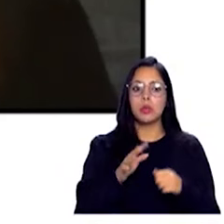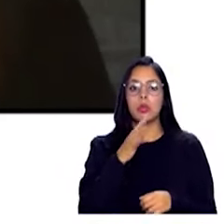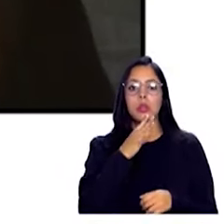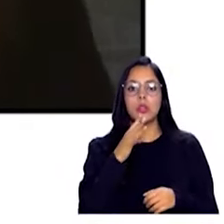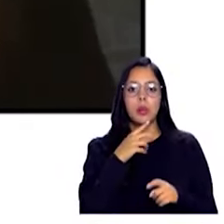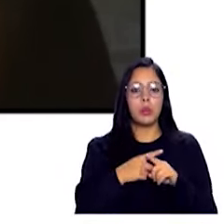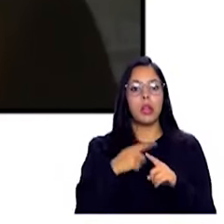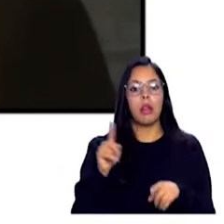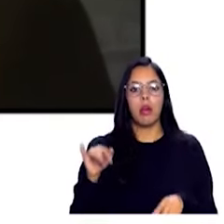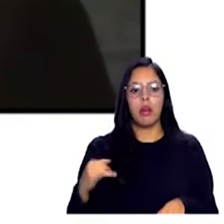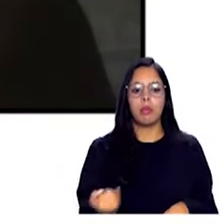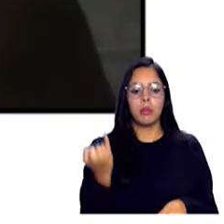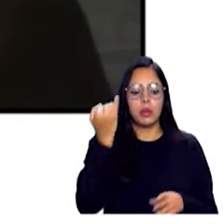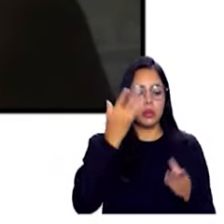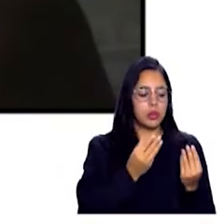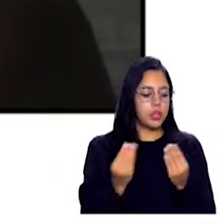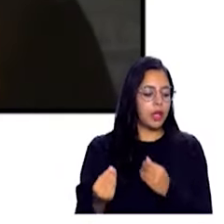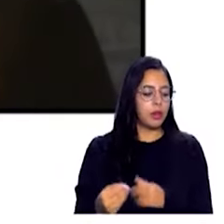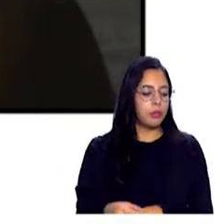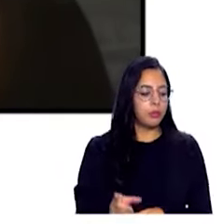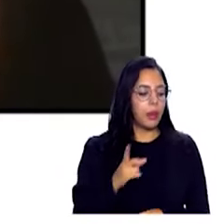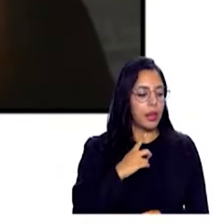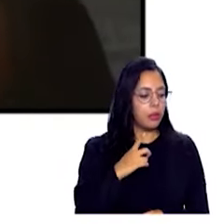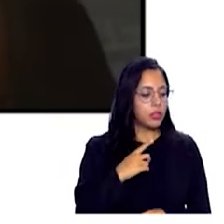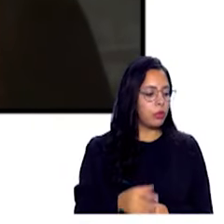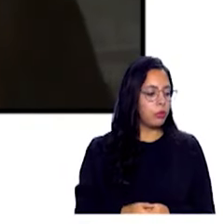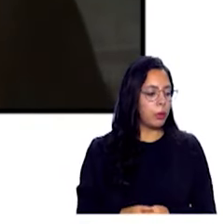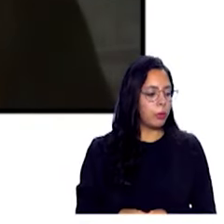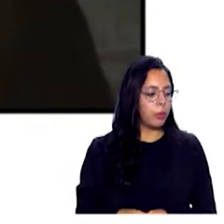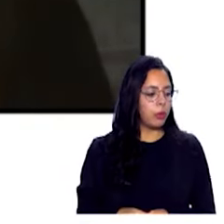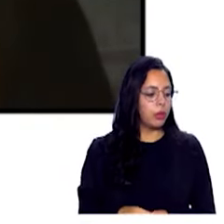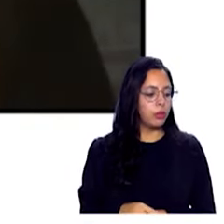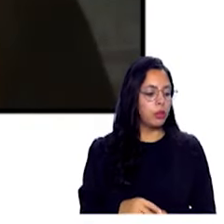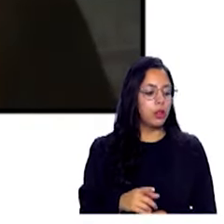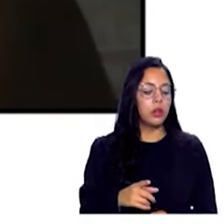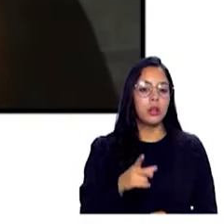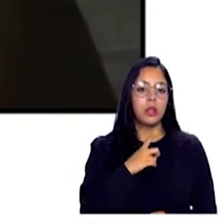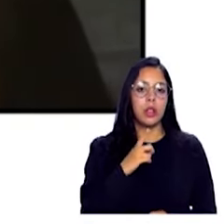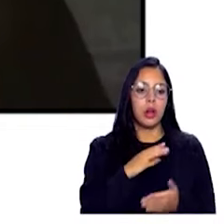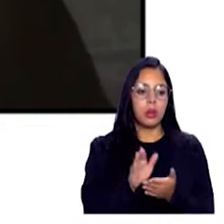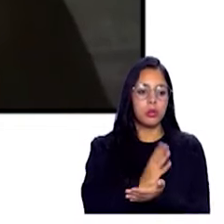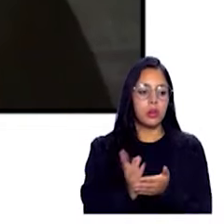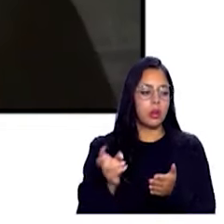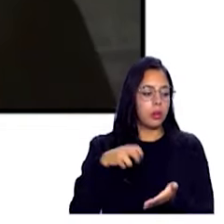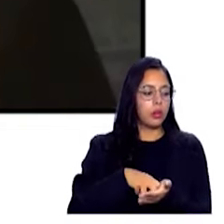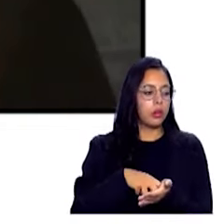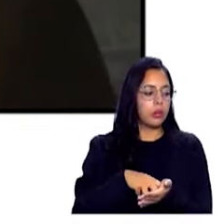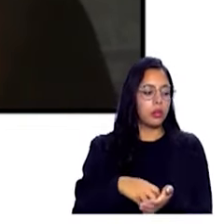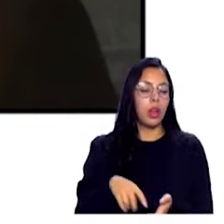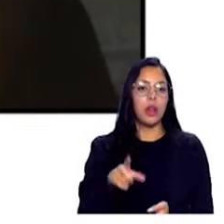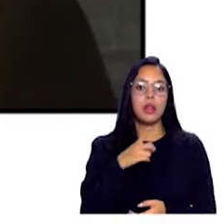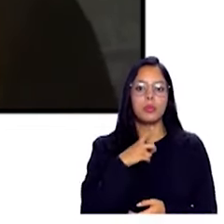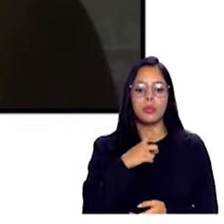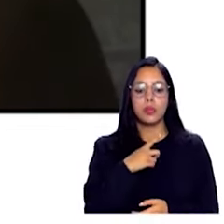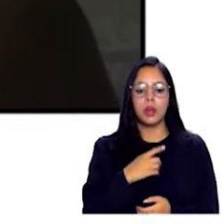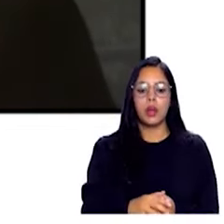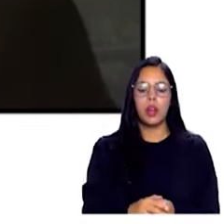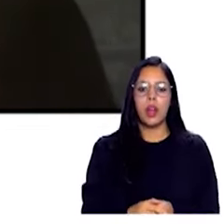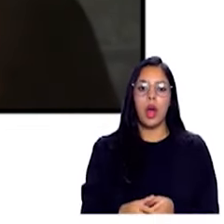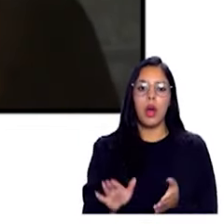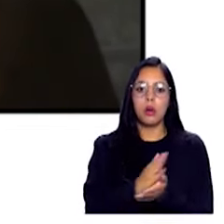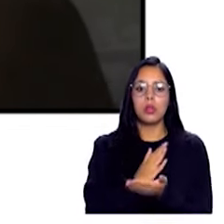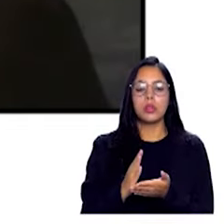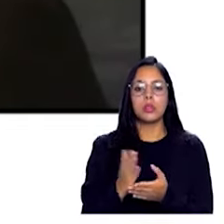né Não sei se O legislador constitucional foi feliz mas ele fala em ações penais ações de improbidade ações cujo valor